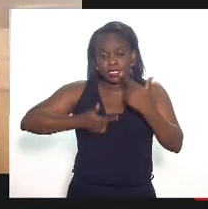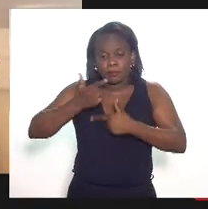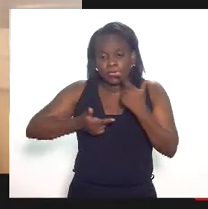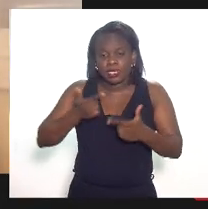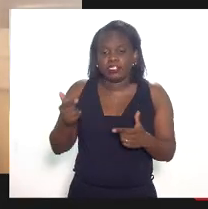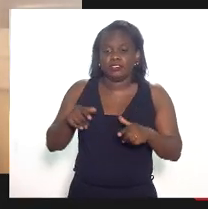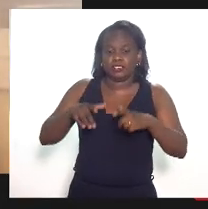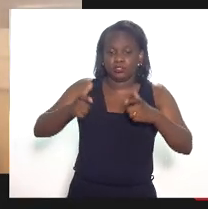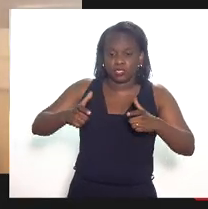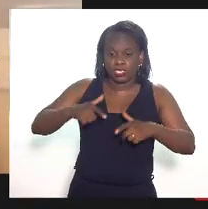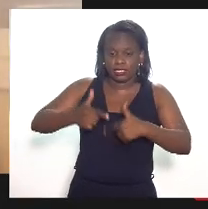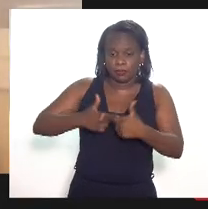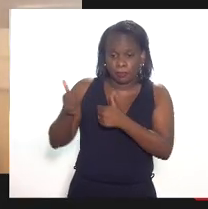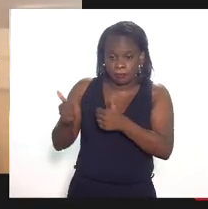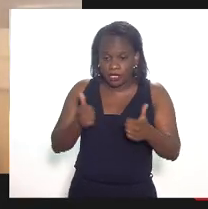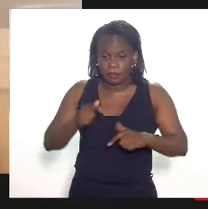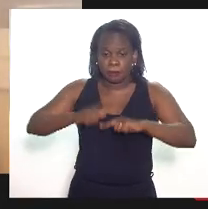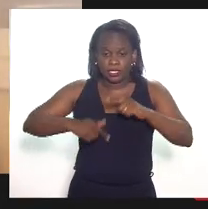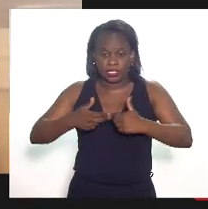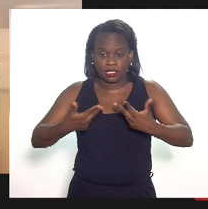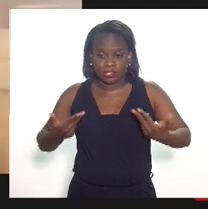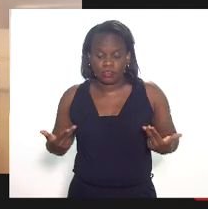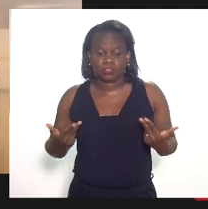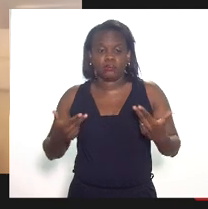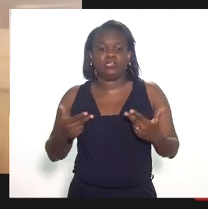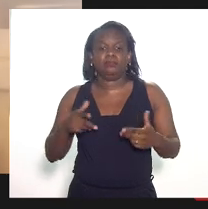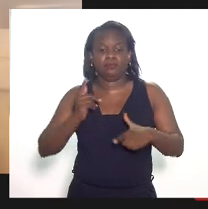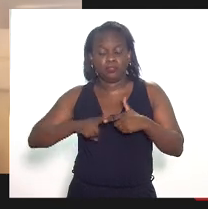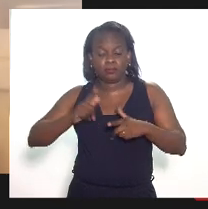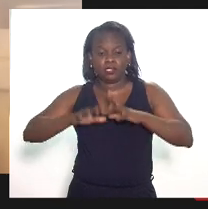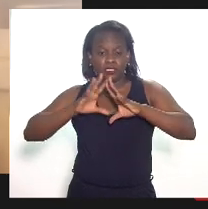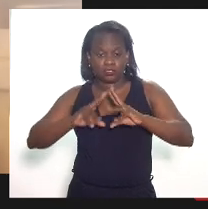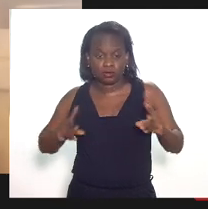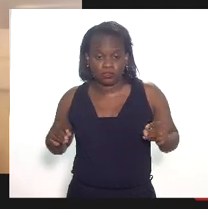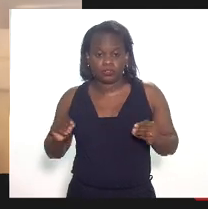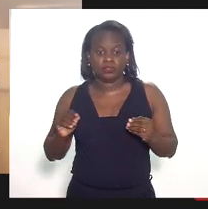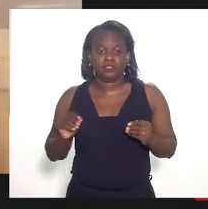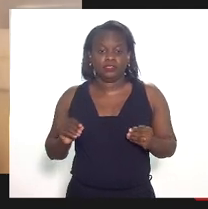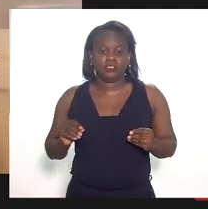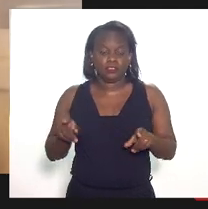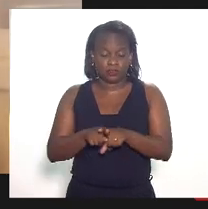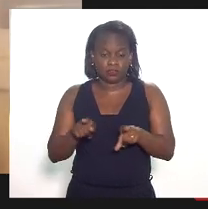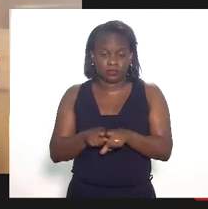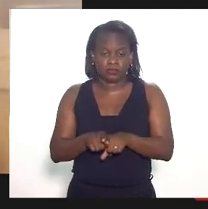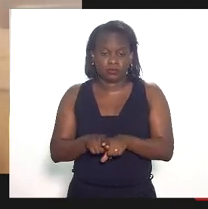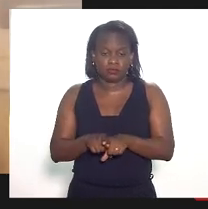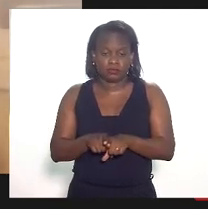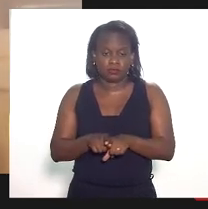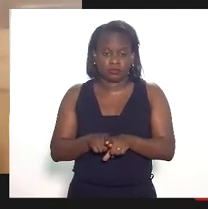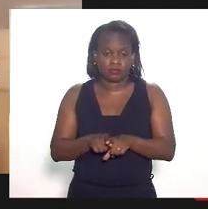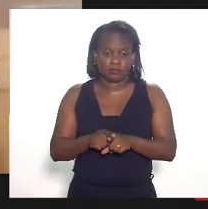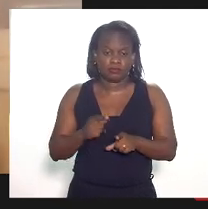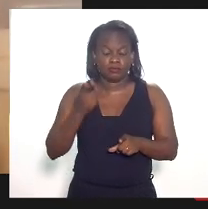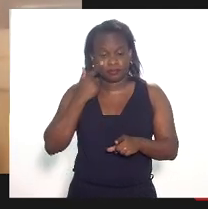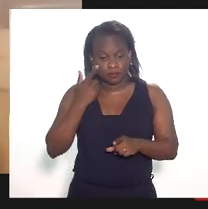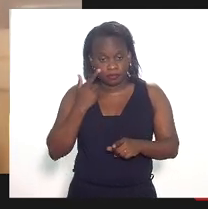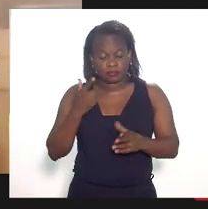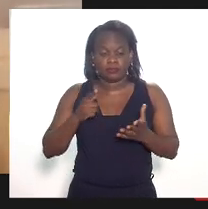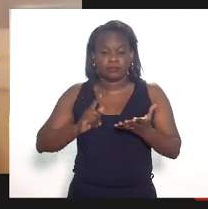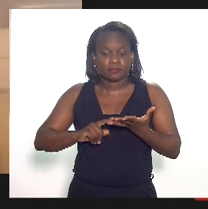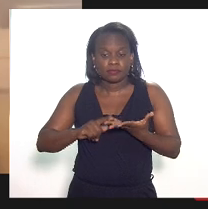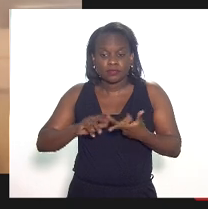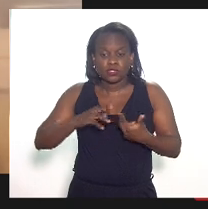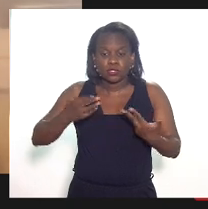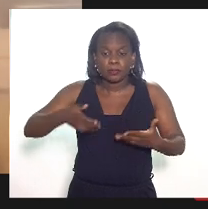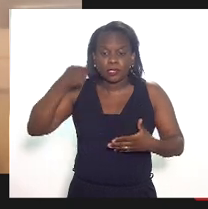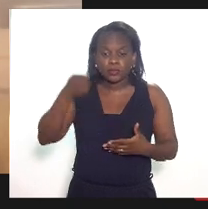condições adequadas, equipamentos, resolver a questão da, inclusive, tomar medidas, de repente, mais